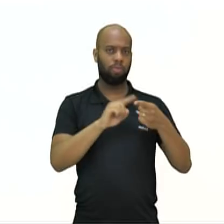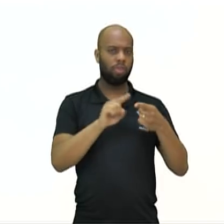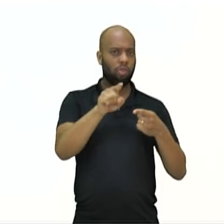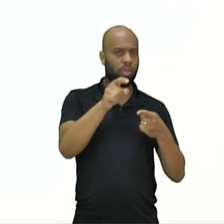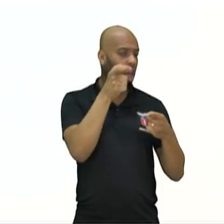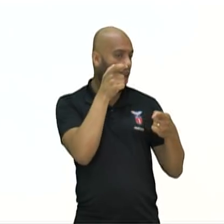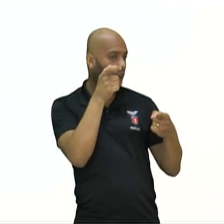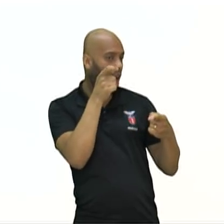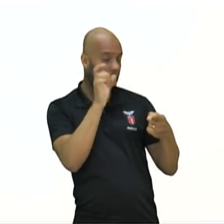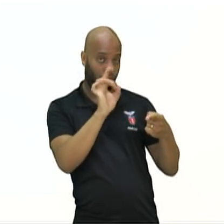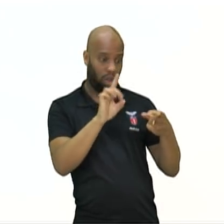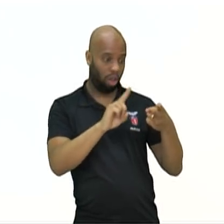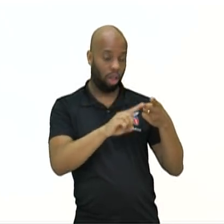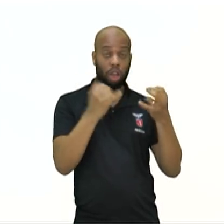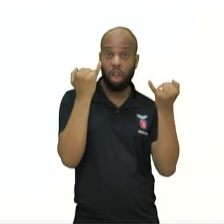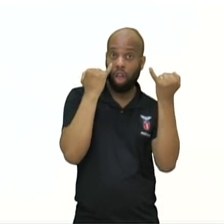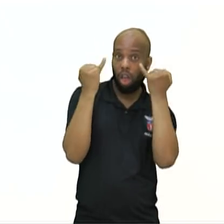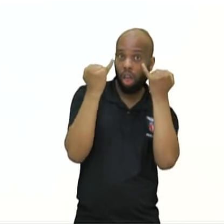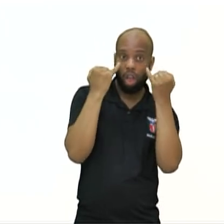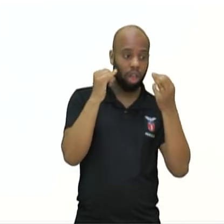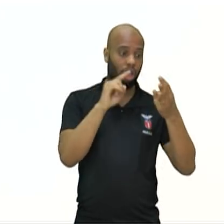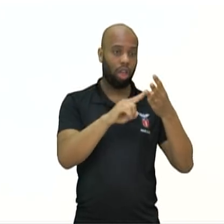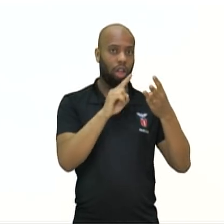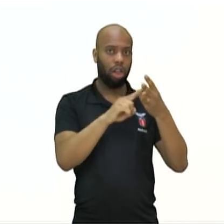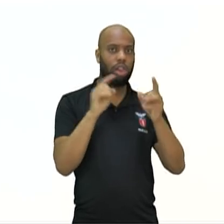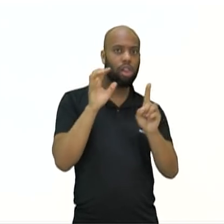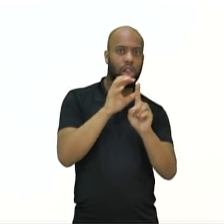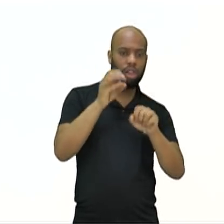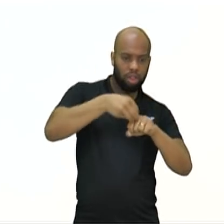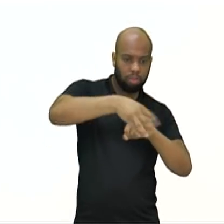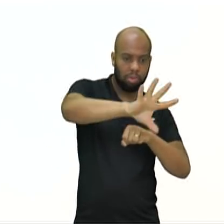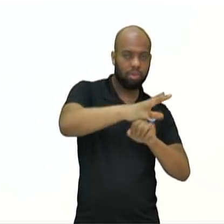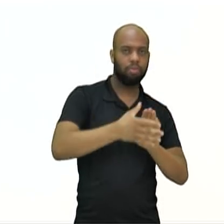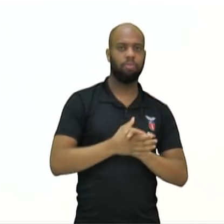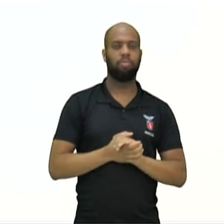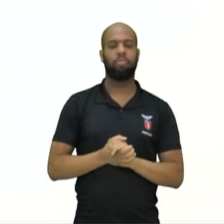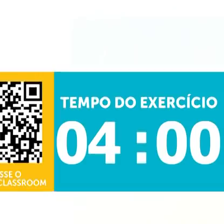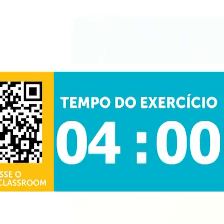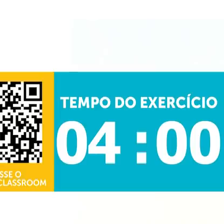entreter, informar ou instruir? Pensem lá.